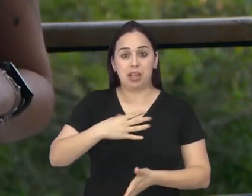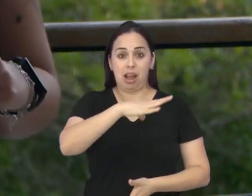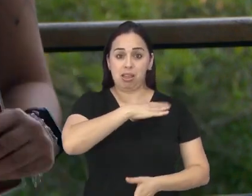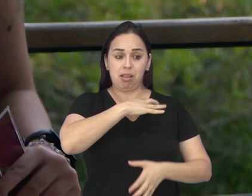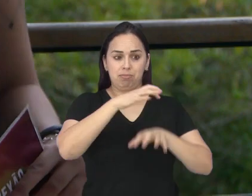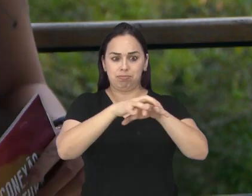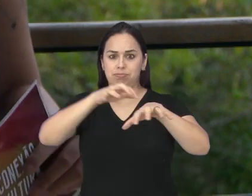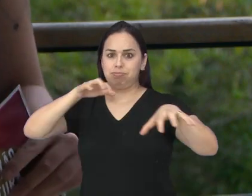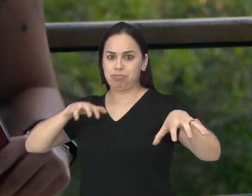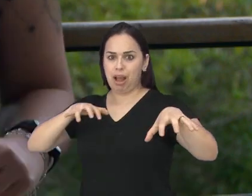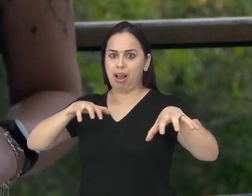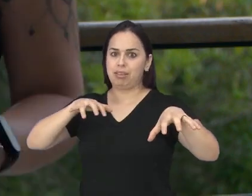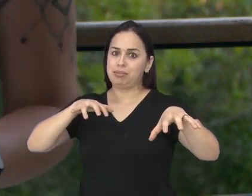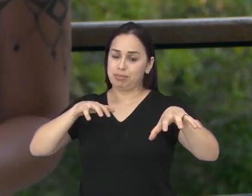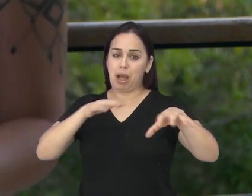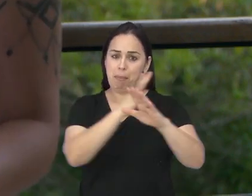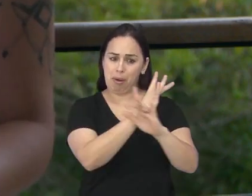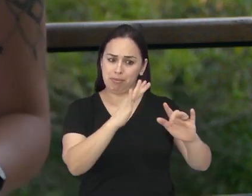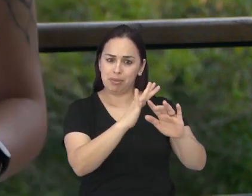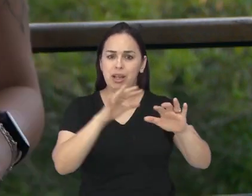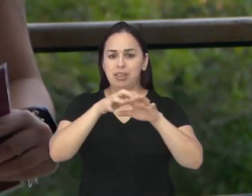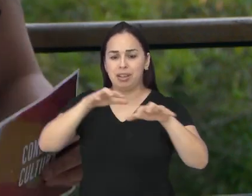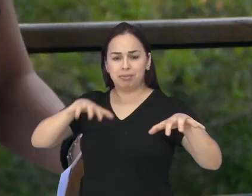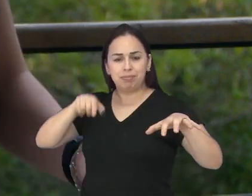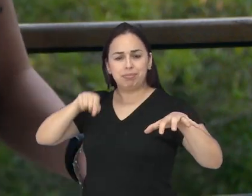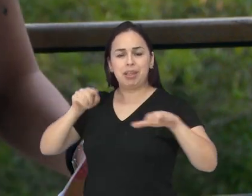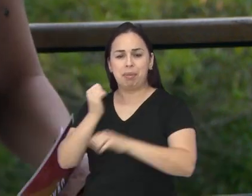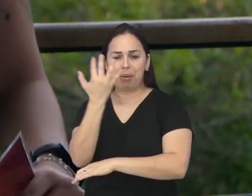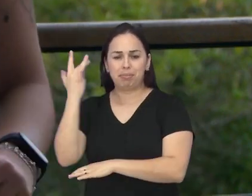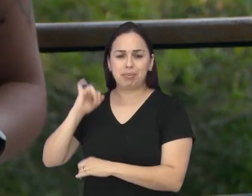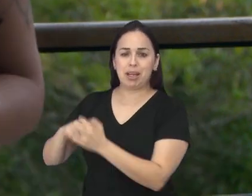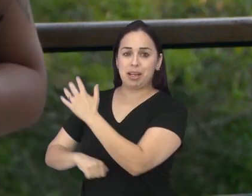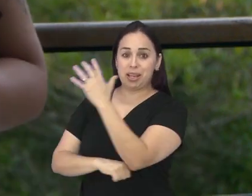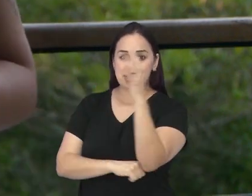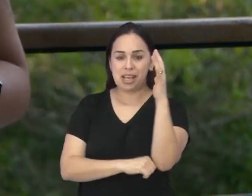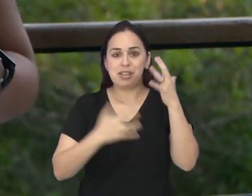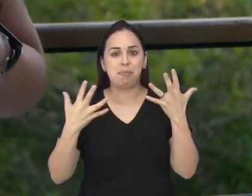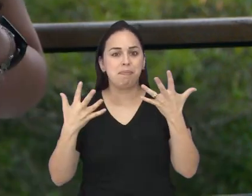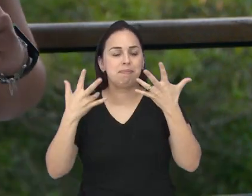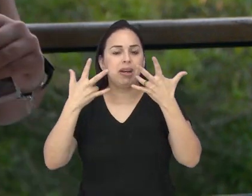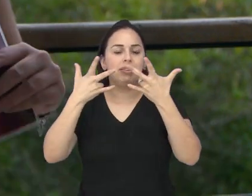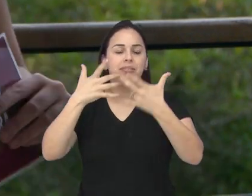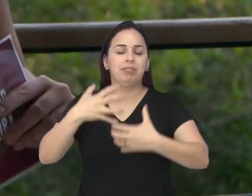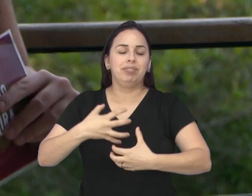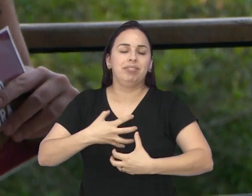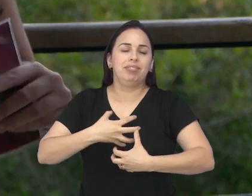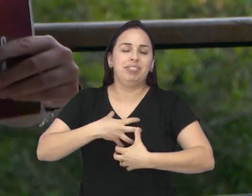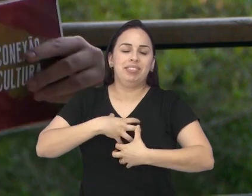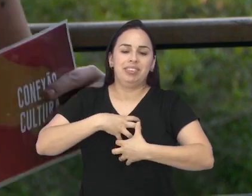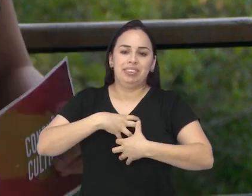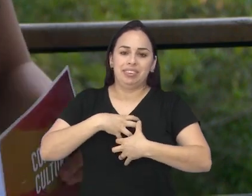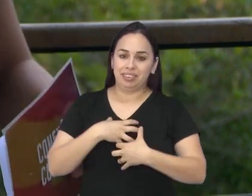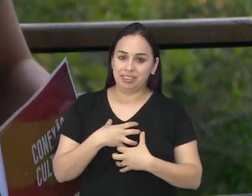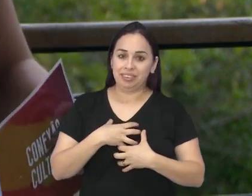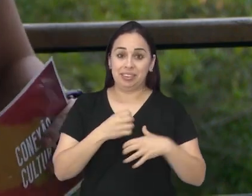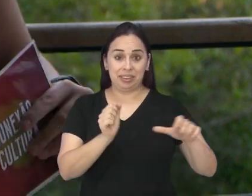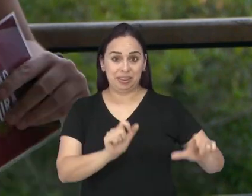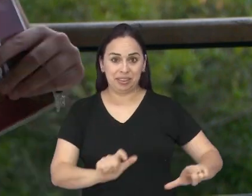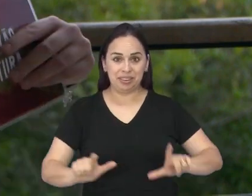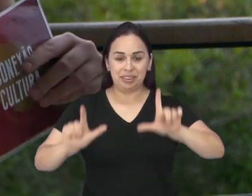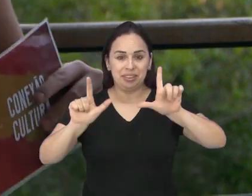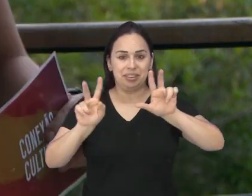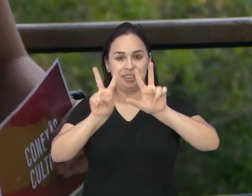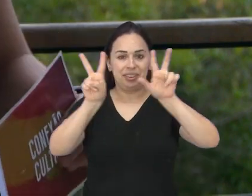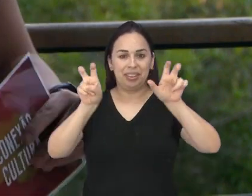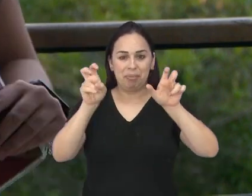daquela agitação da cidade, tem essas paisagens lindas e uma atmosfera muito inspiradora. E esse programa é